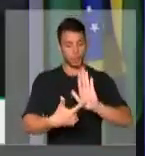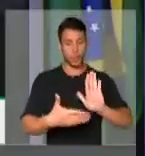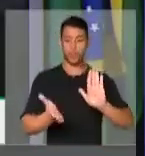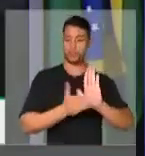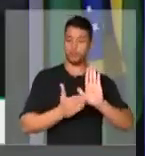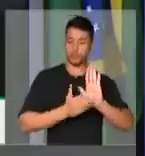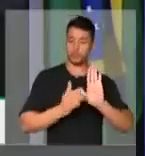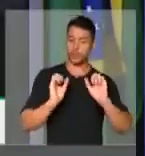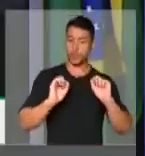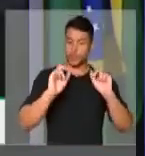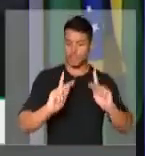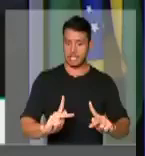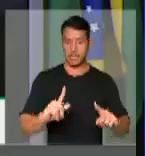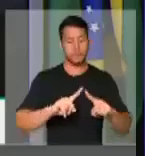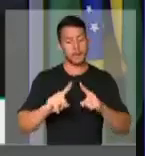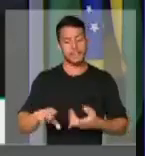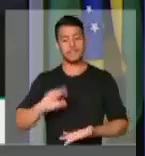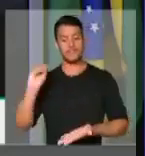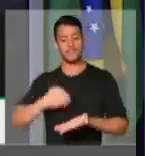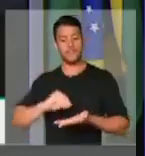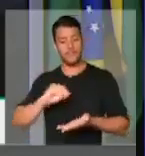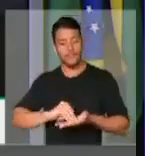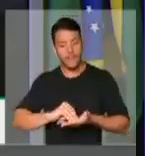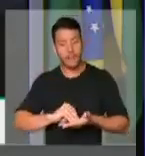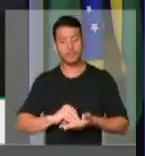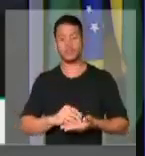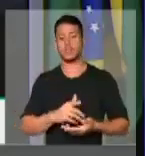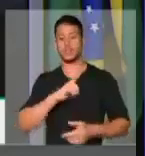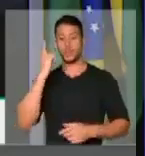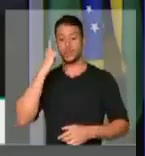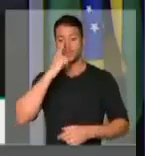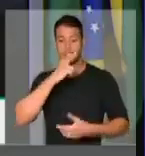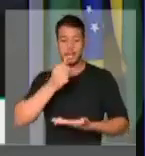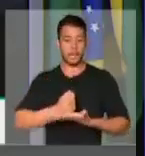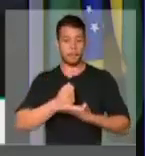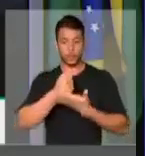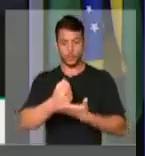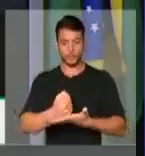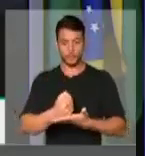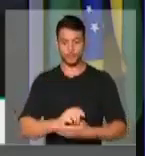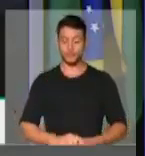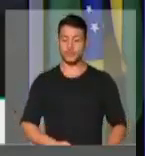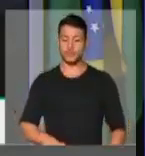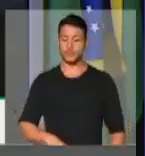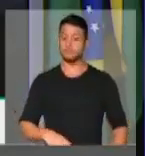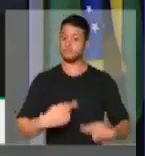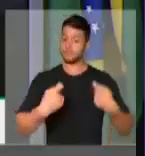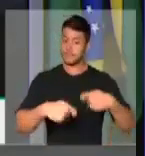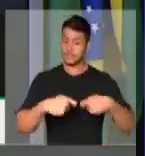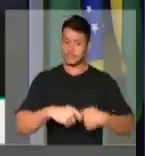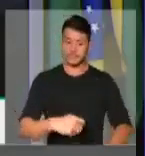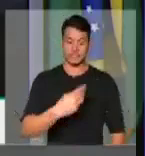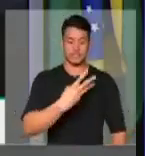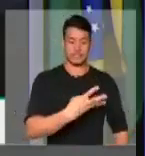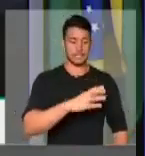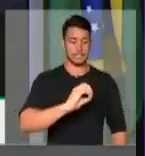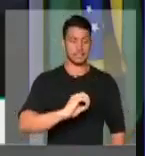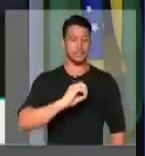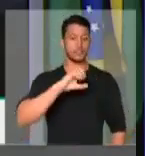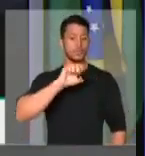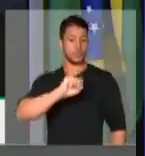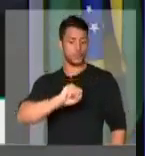para a conquista de apoios declarados. Dos 308 votos necessários, somente cerca